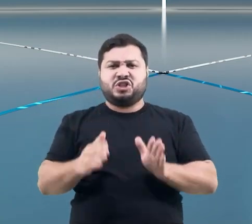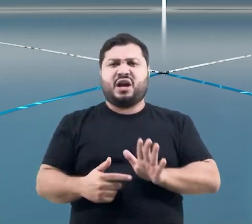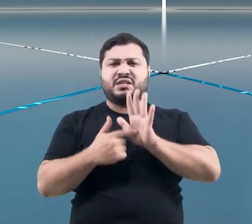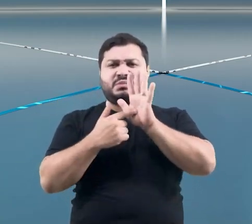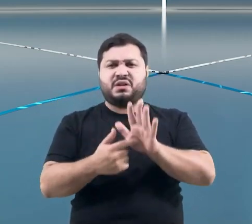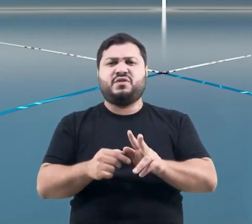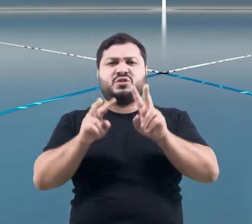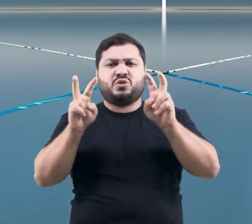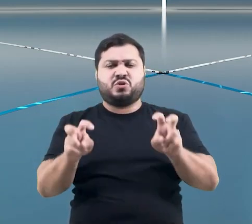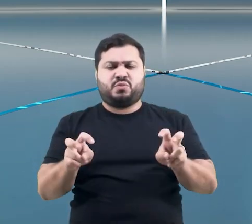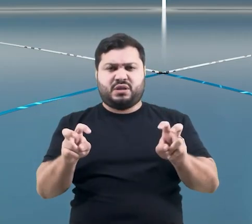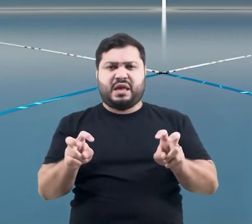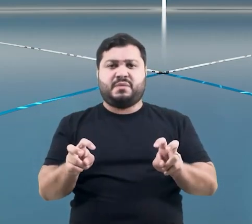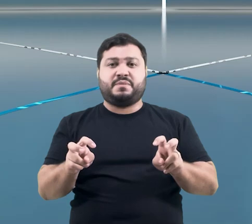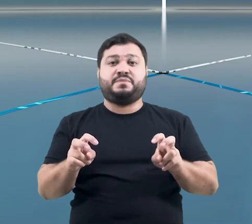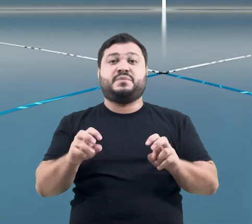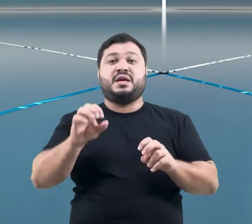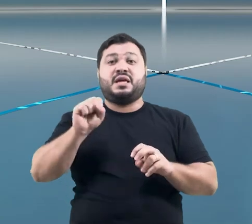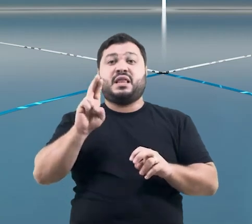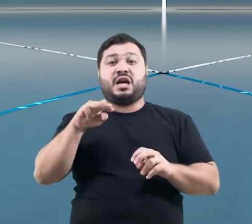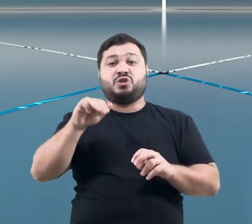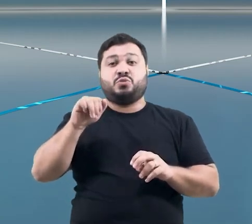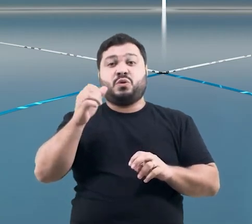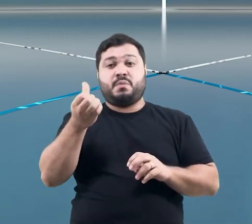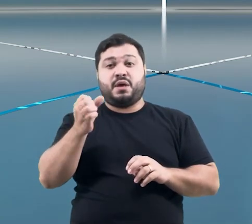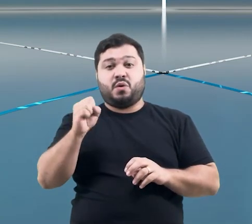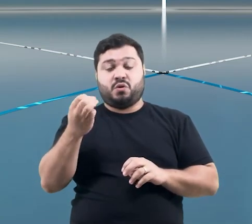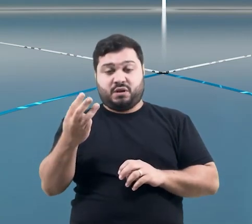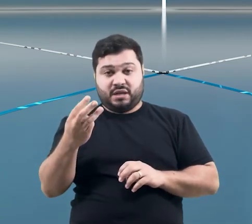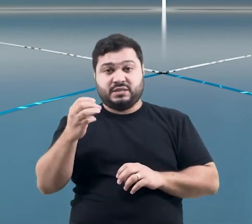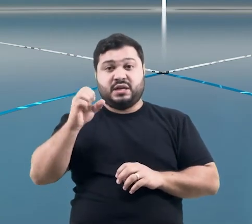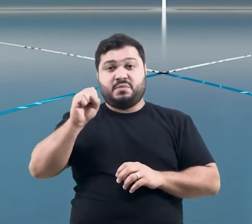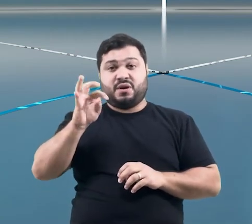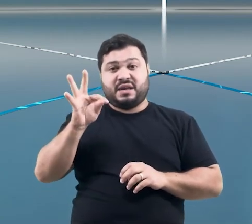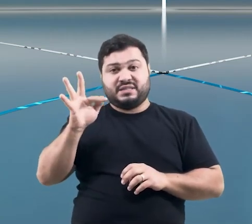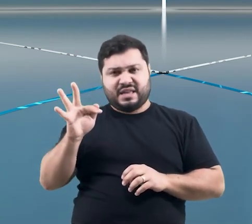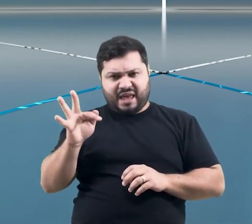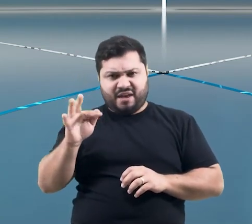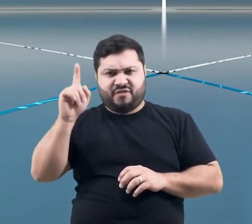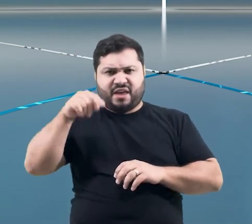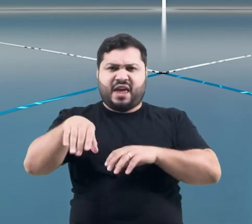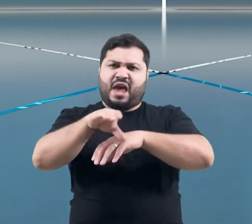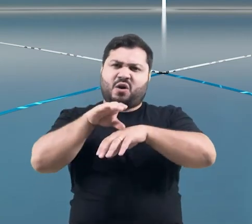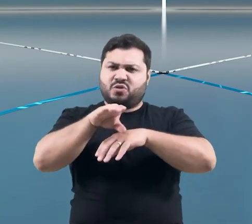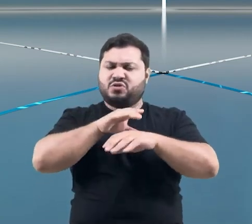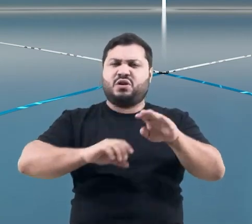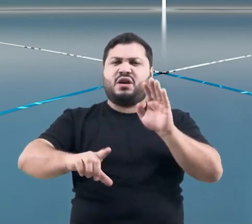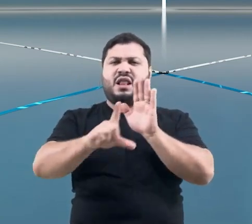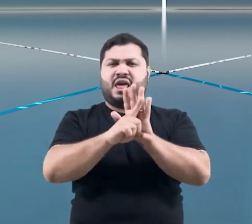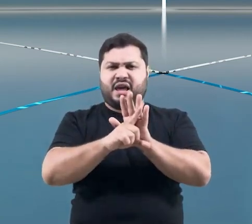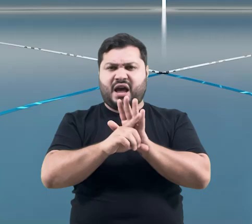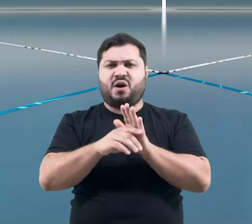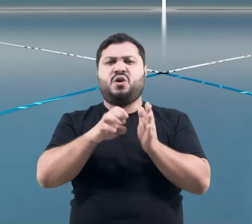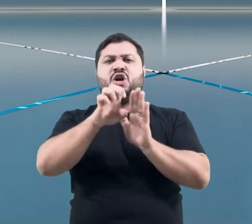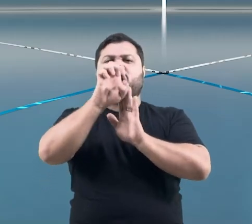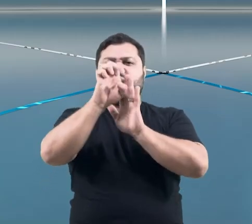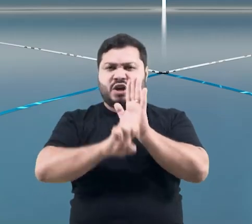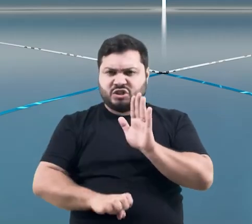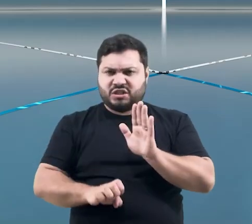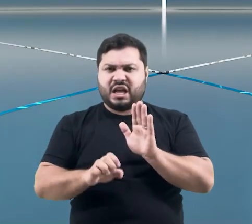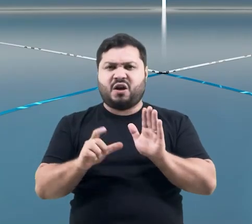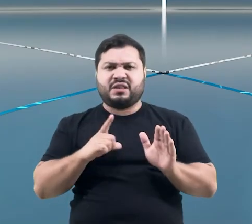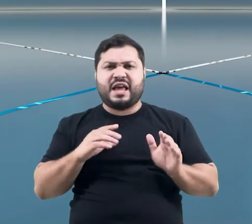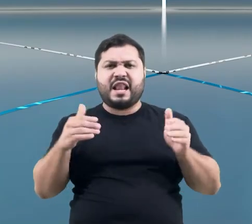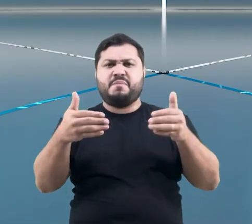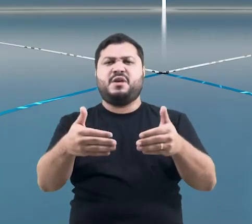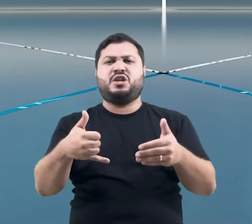Federal já se manifestou sobre o tema na súmula 683. Para o STF, é constitucional e legal que o